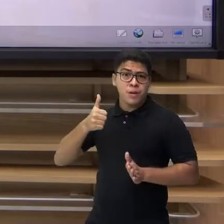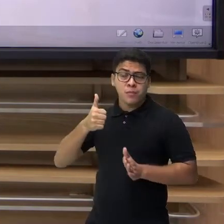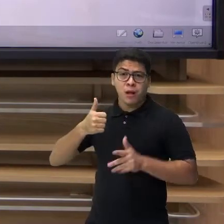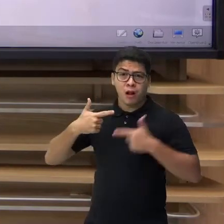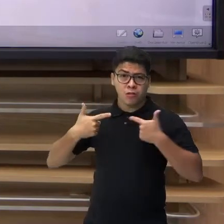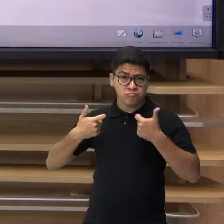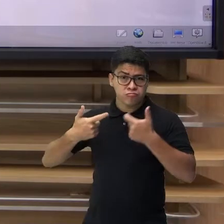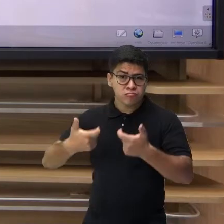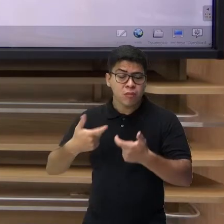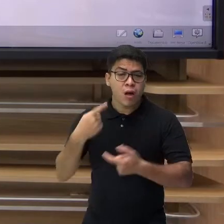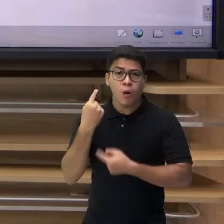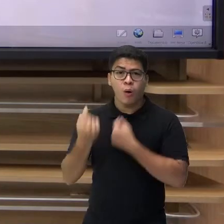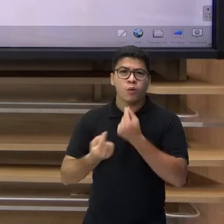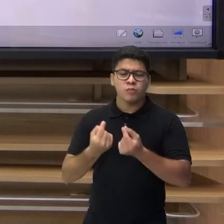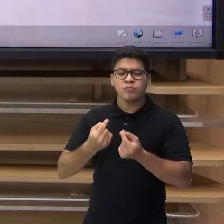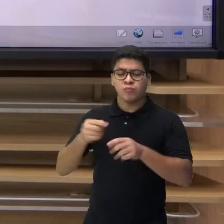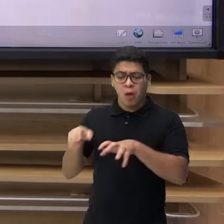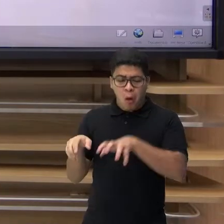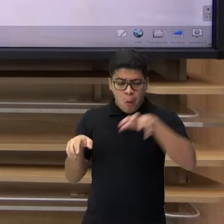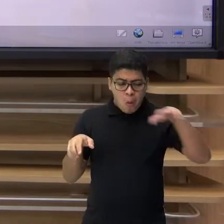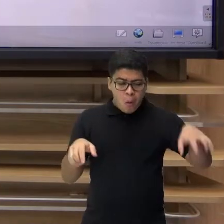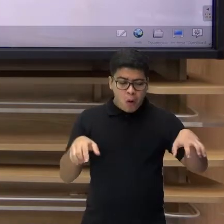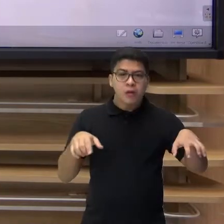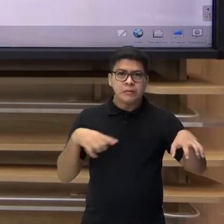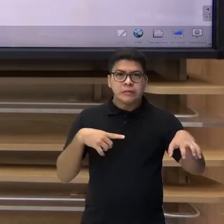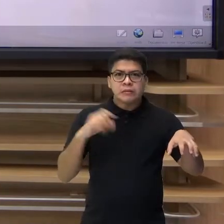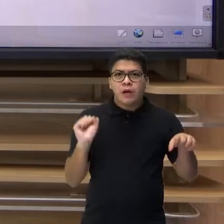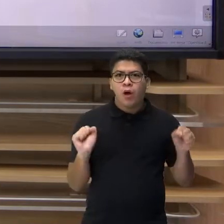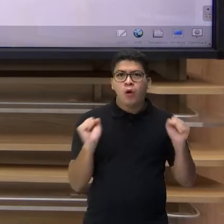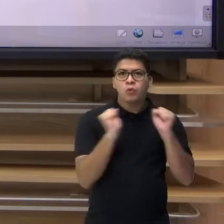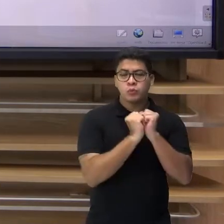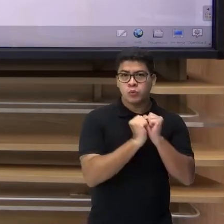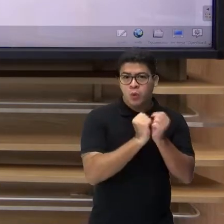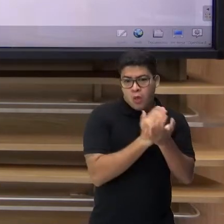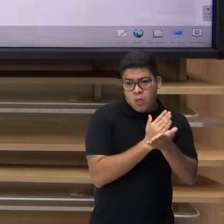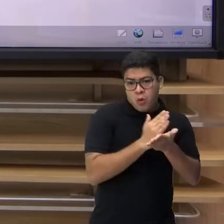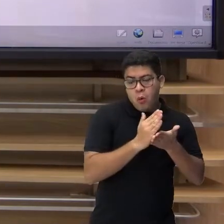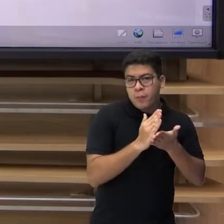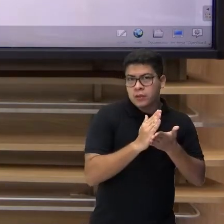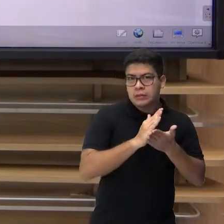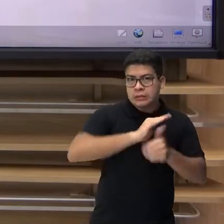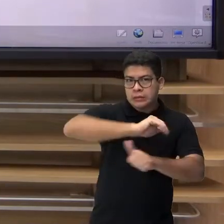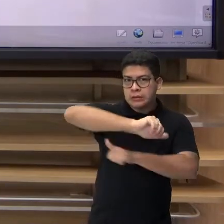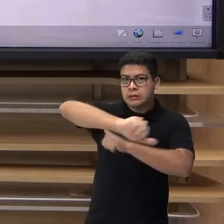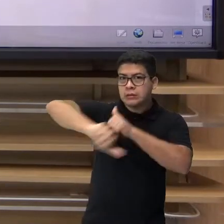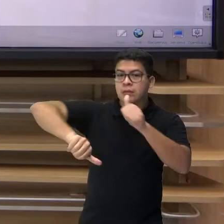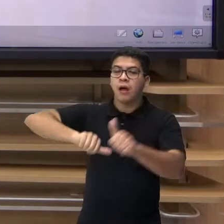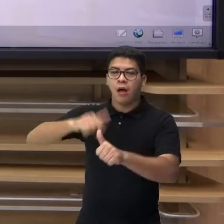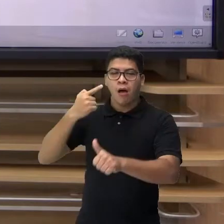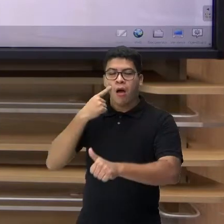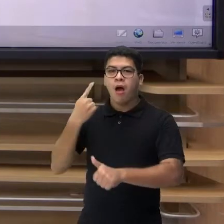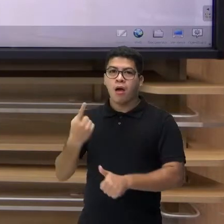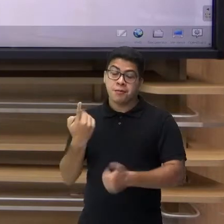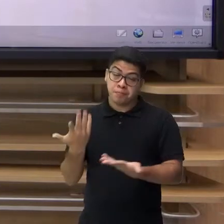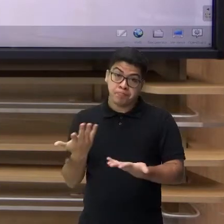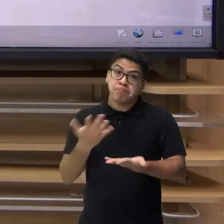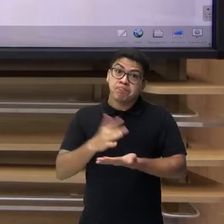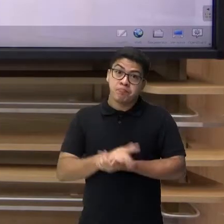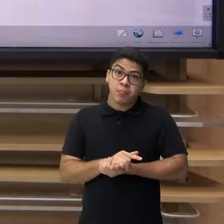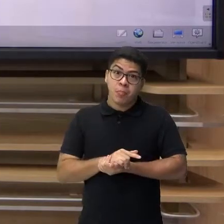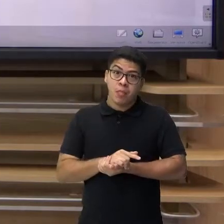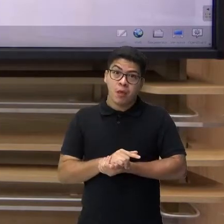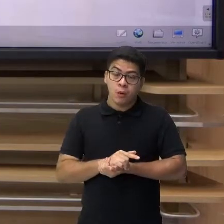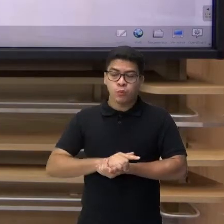de um lado do conflito, por sinal, ao lado da Alemanha, inicialmente, e depois ela muda de lado e vai para o